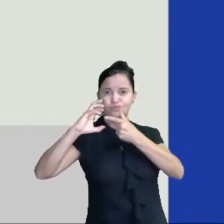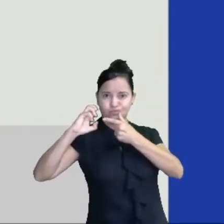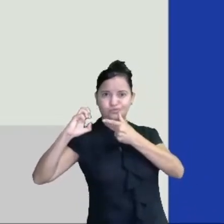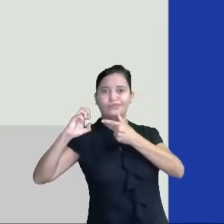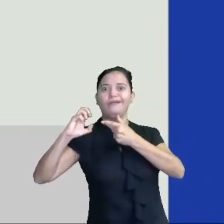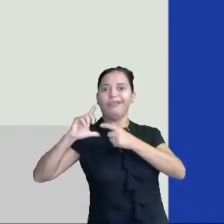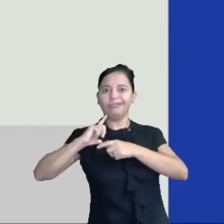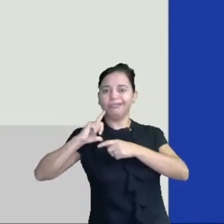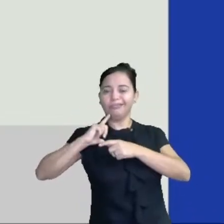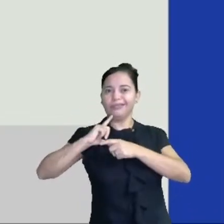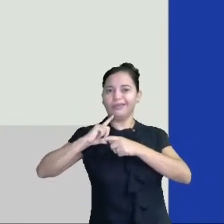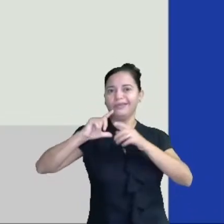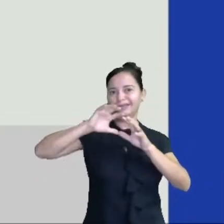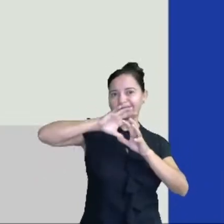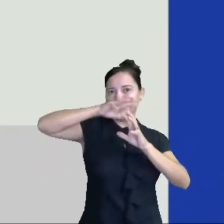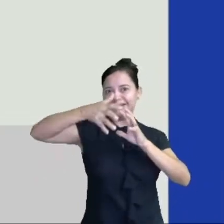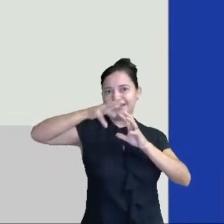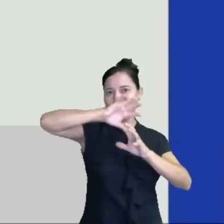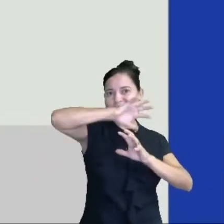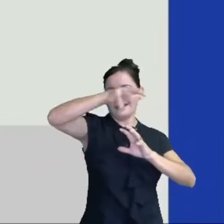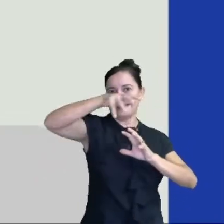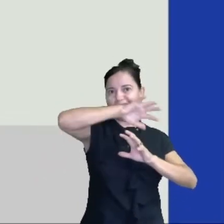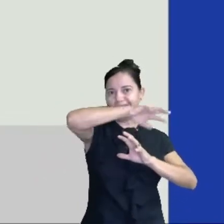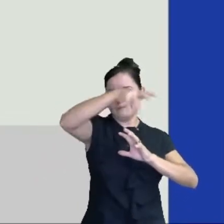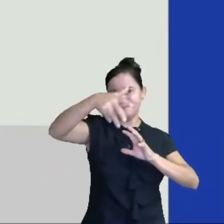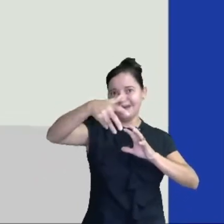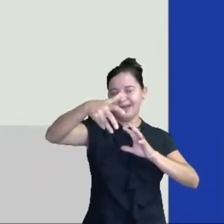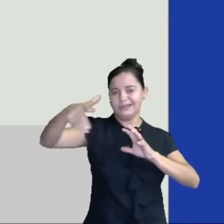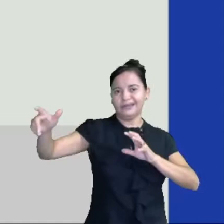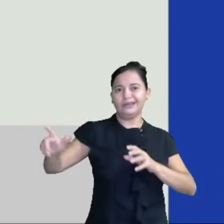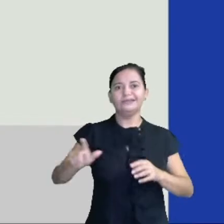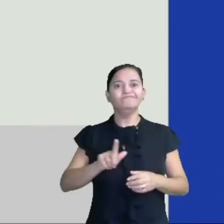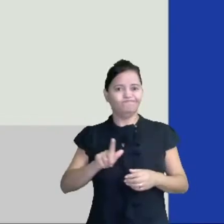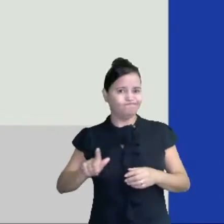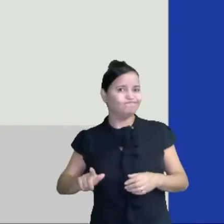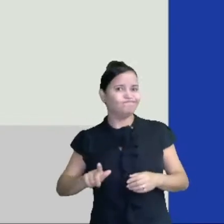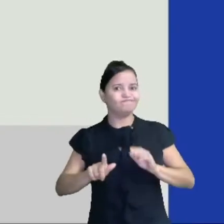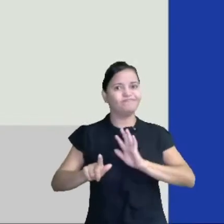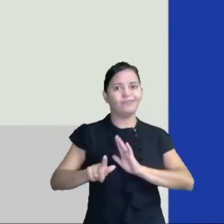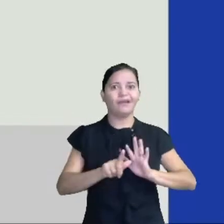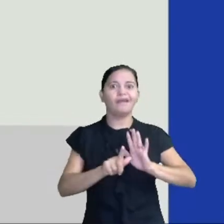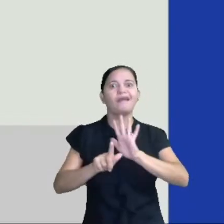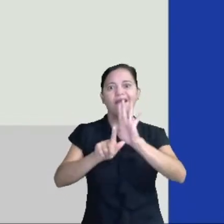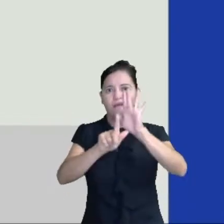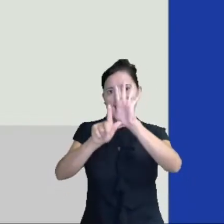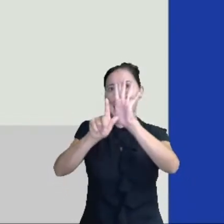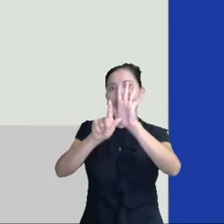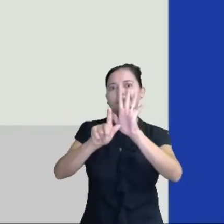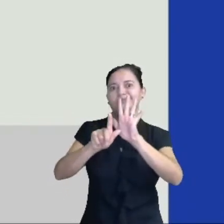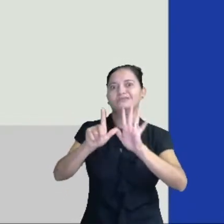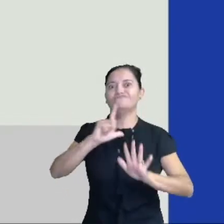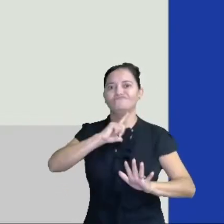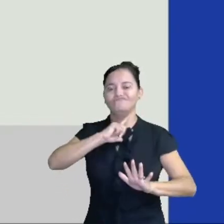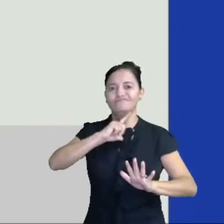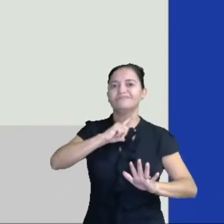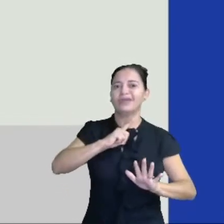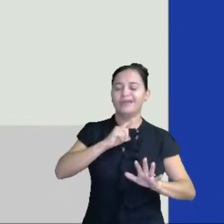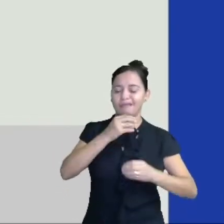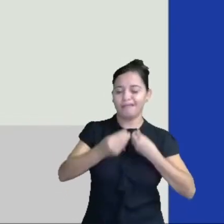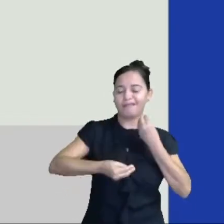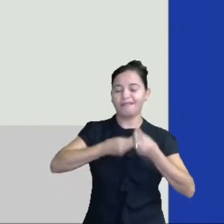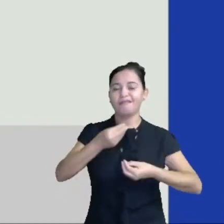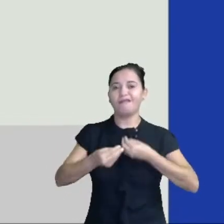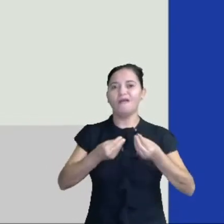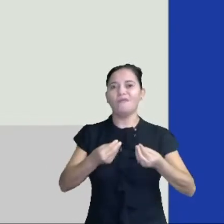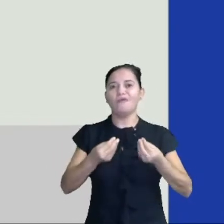que estariam intimamente ligadas a todos os gases. Gases esses que têm uma relação muito íntima para a nossa vida. Até mesmo